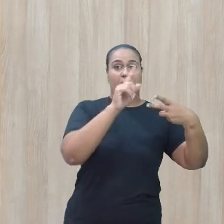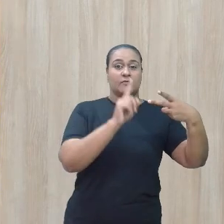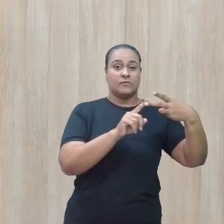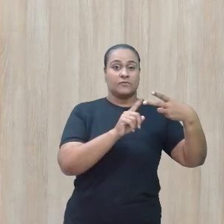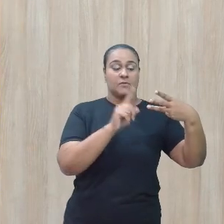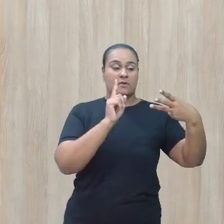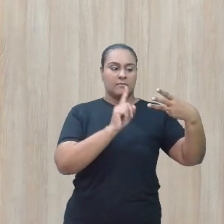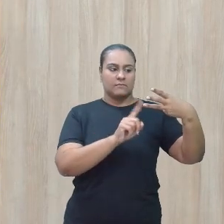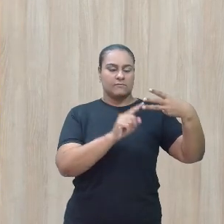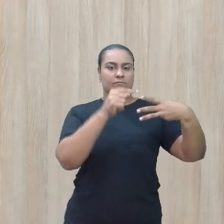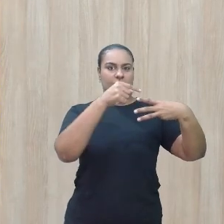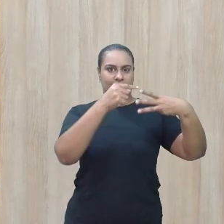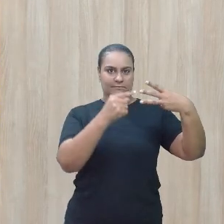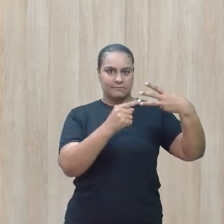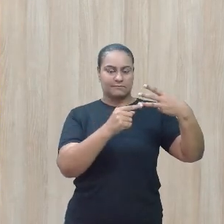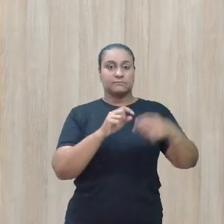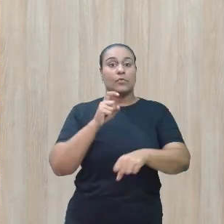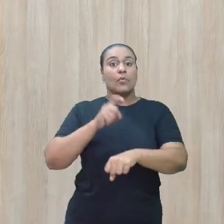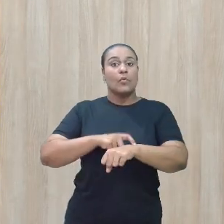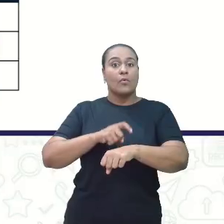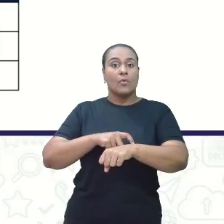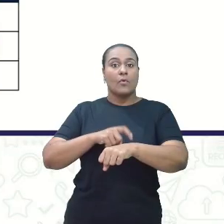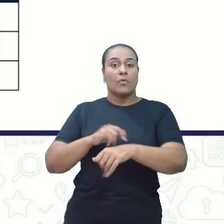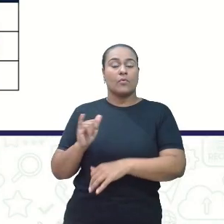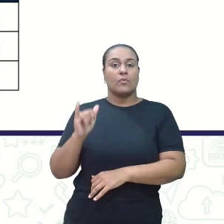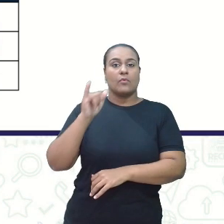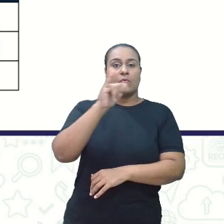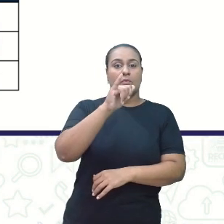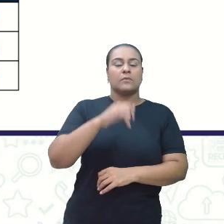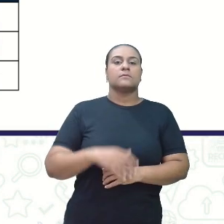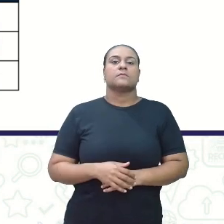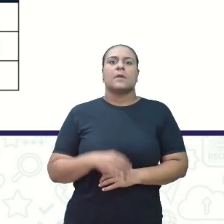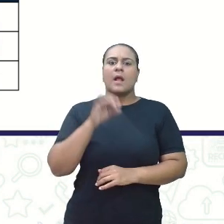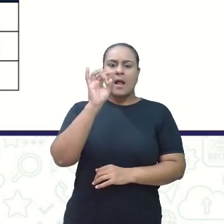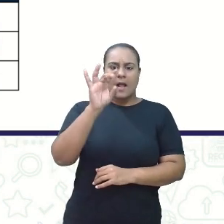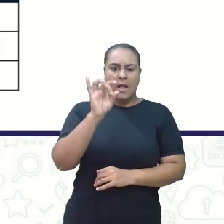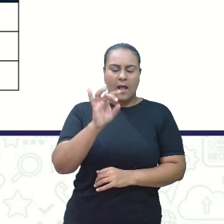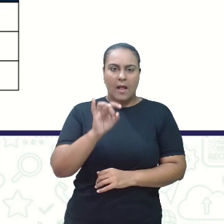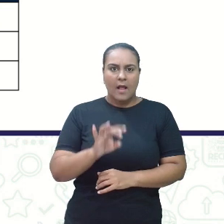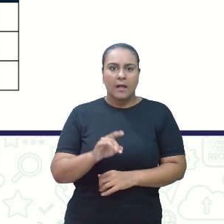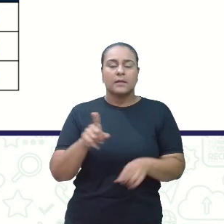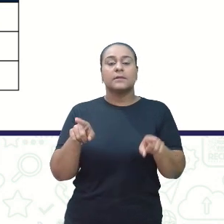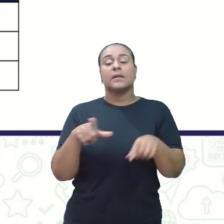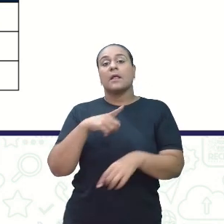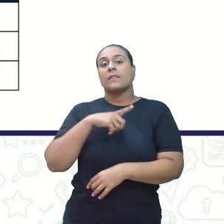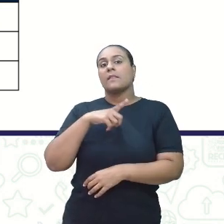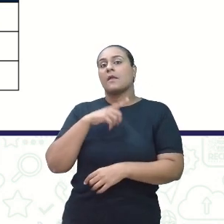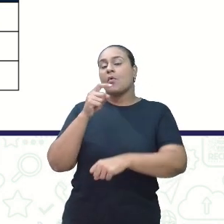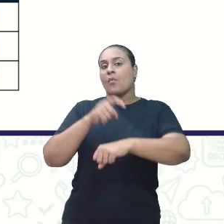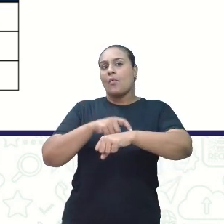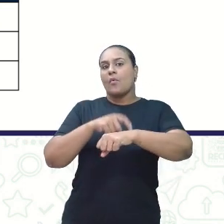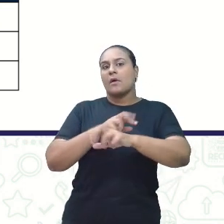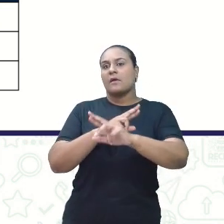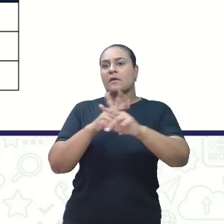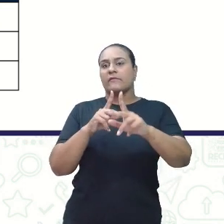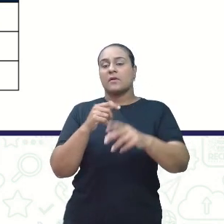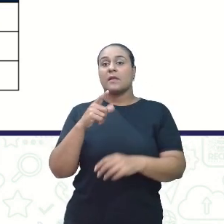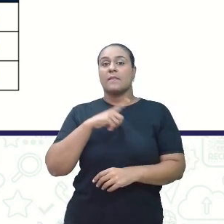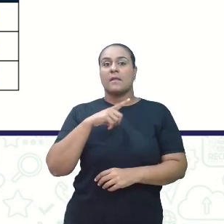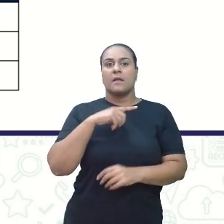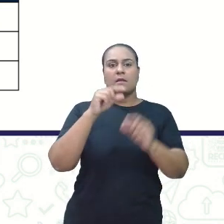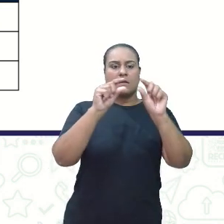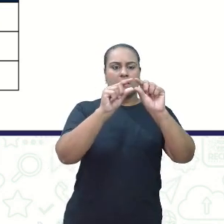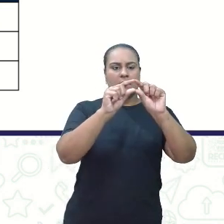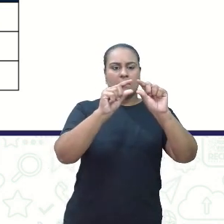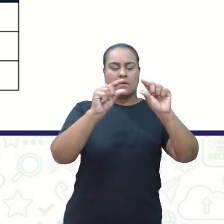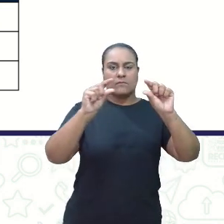Asa Livre. O horário do voo tem o horário para cada companhia. Então, você pega a primeira linha e nessa primeira linha a gente vai ter